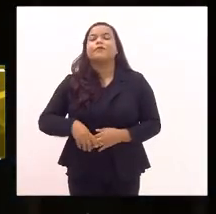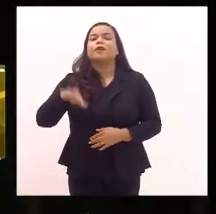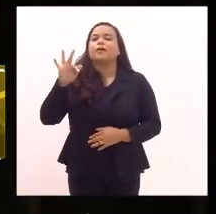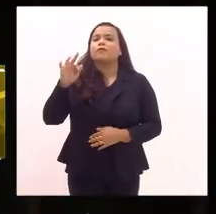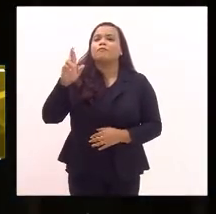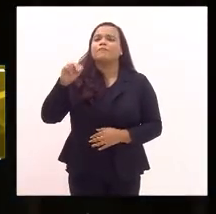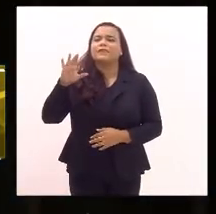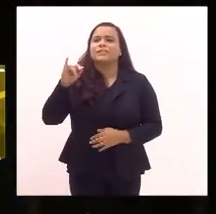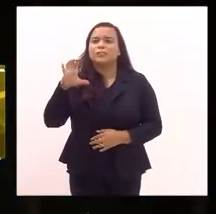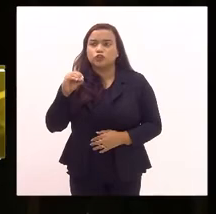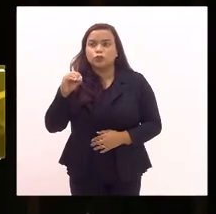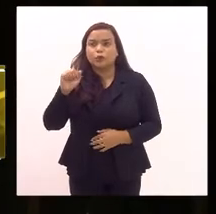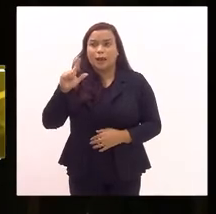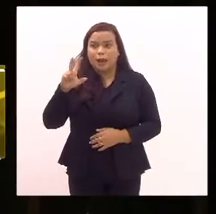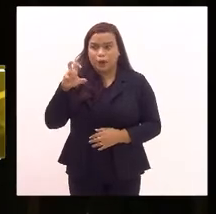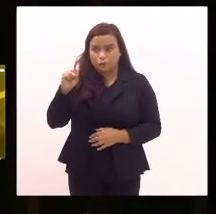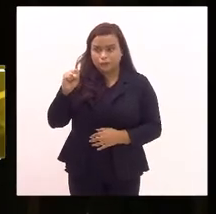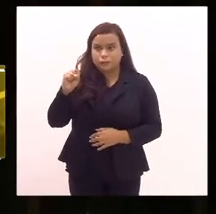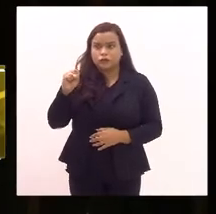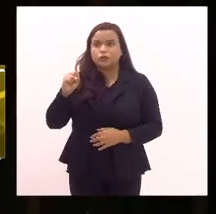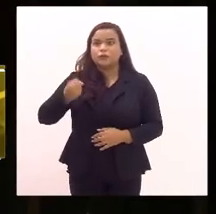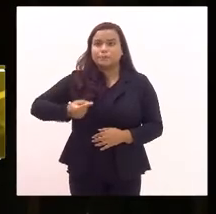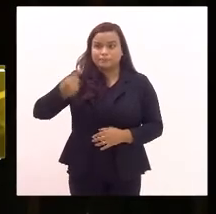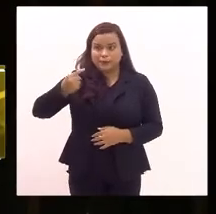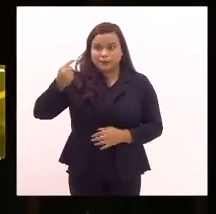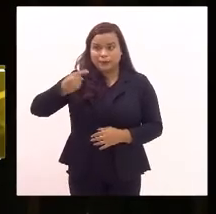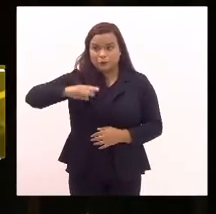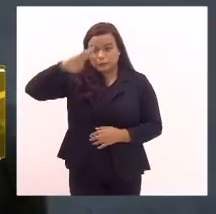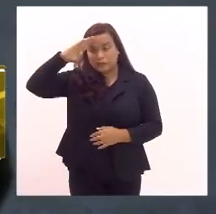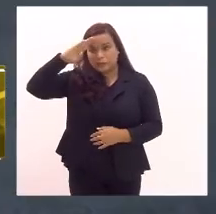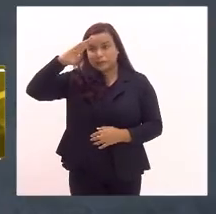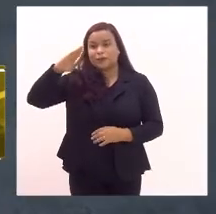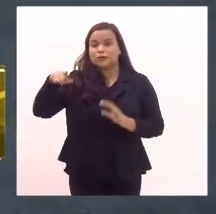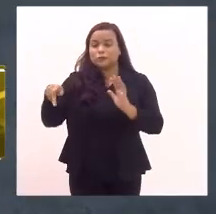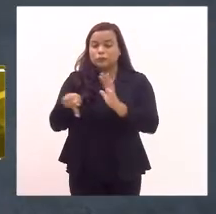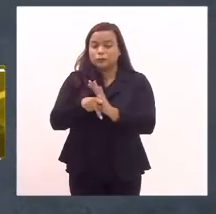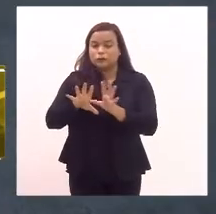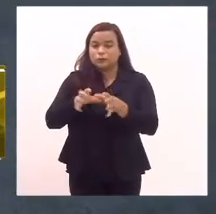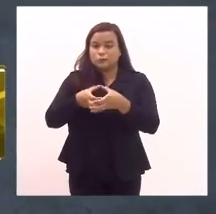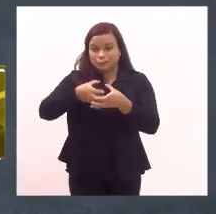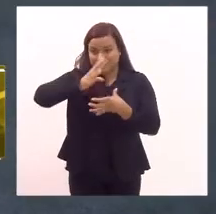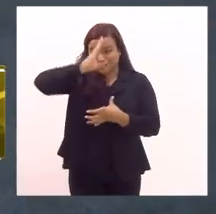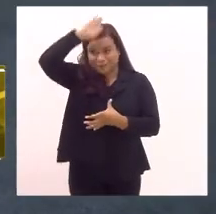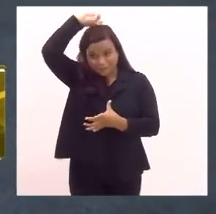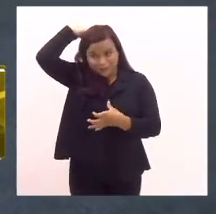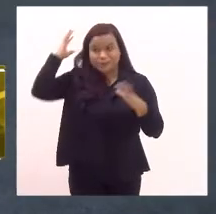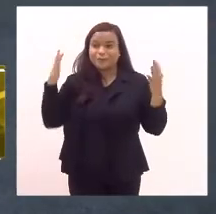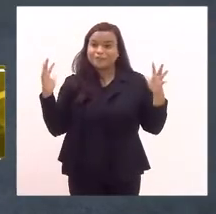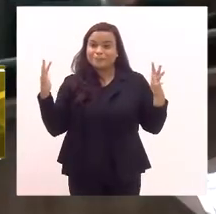Francisco Alves do Nascimento, primeiro sargento do Corpo de Bombeiros.